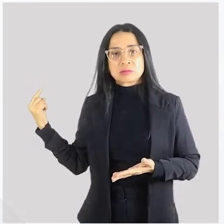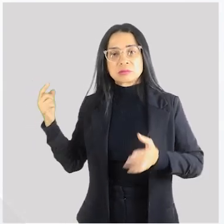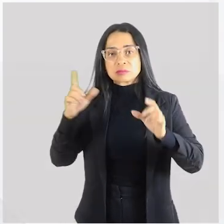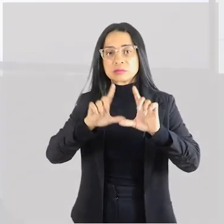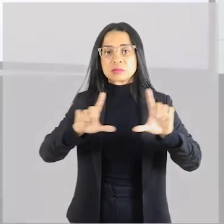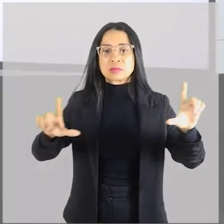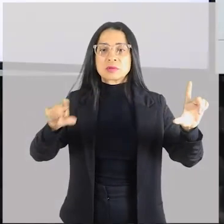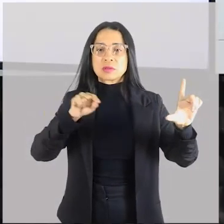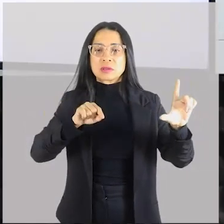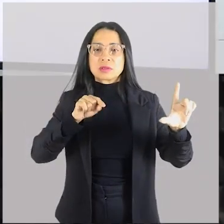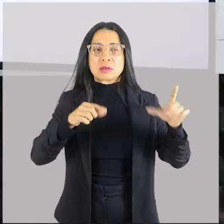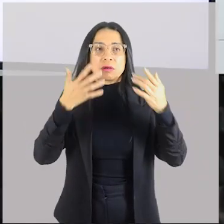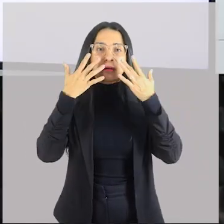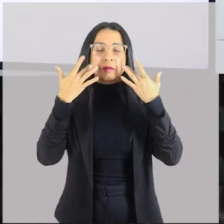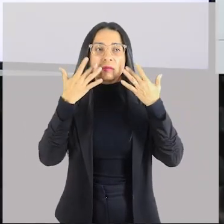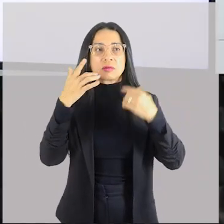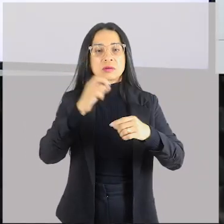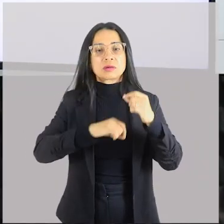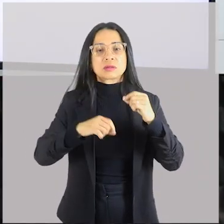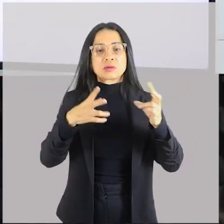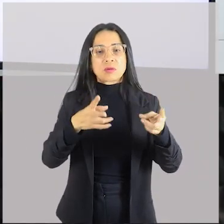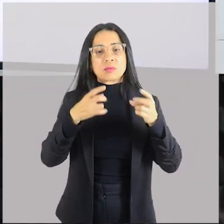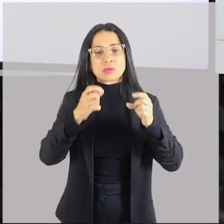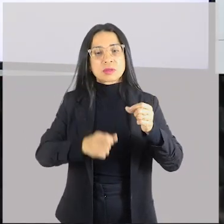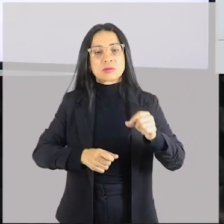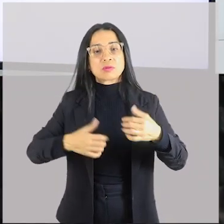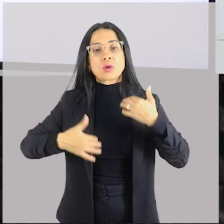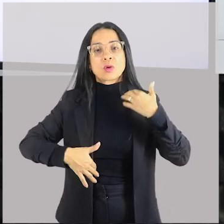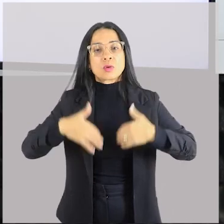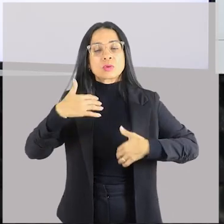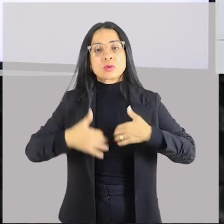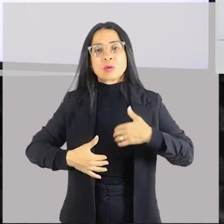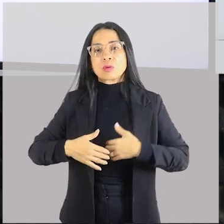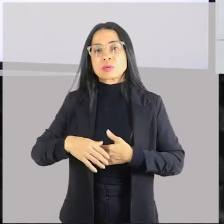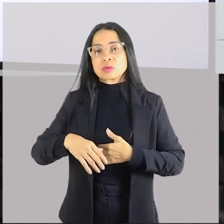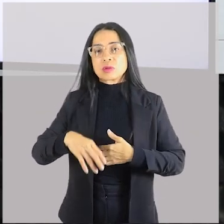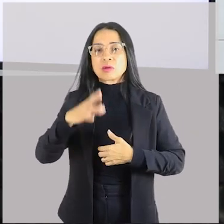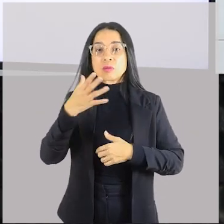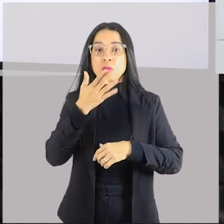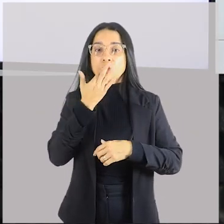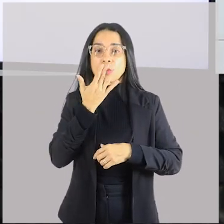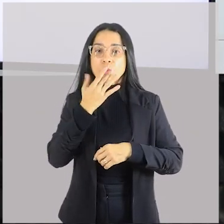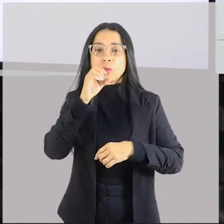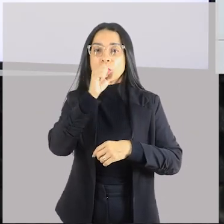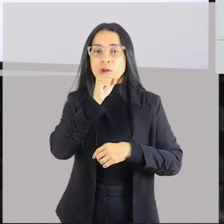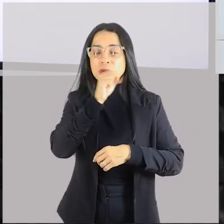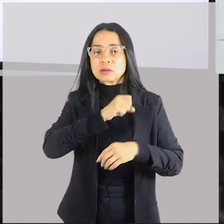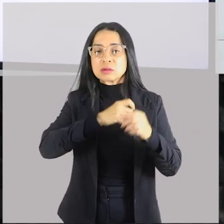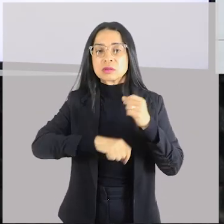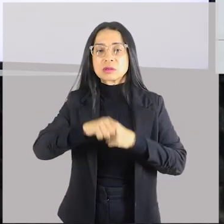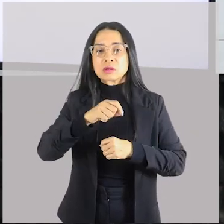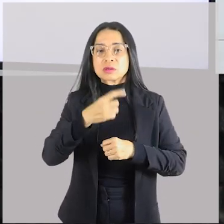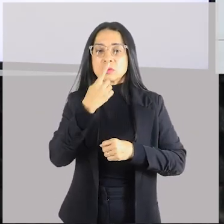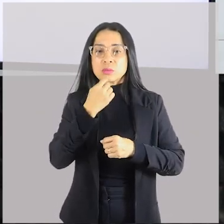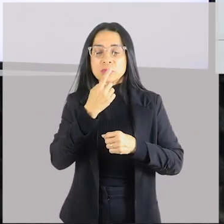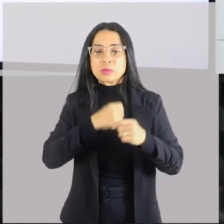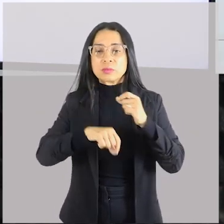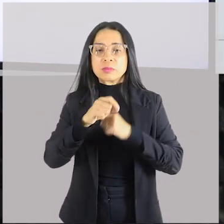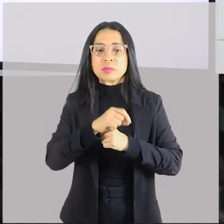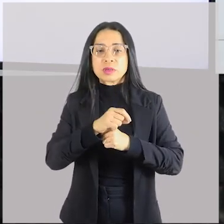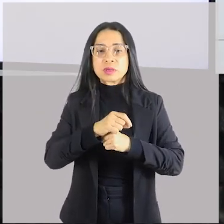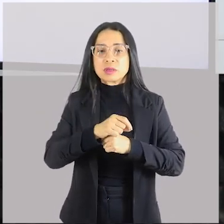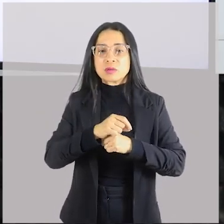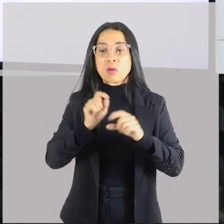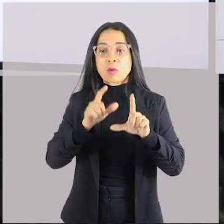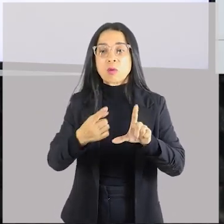eu mostrei outro dia em sala de aula observem que os corpos são de laranja para vermelhos o fundo é completamente azul e o chão é verde é